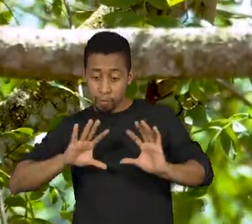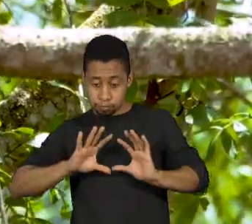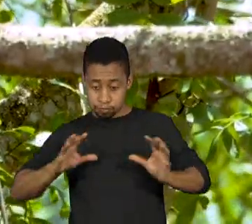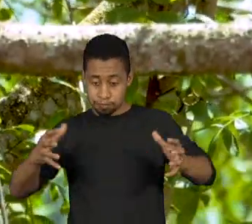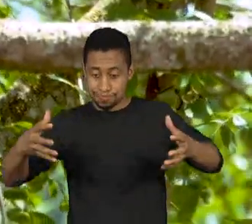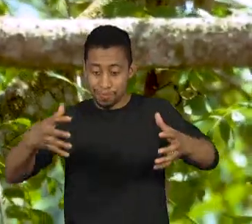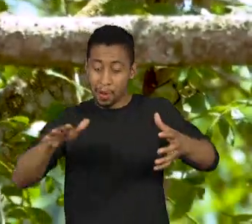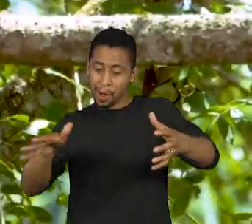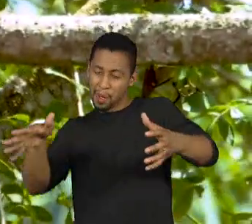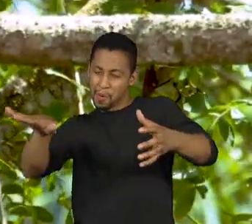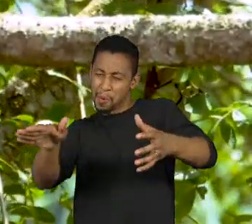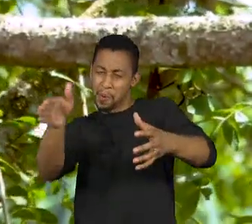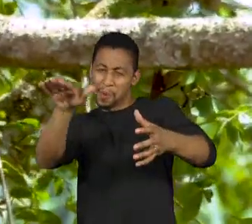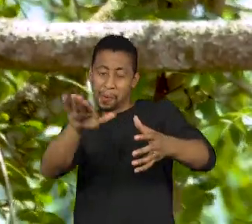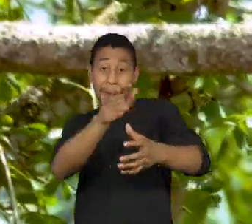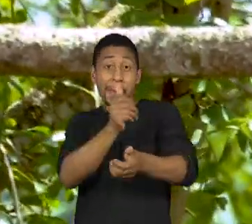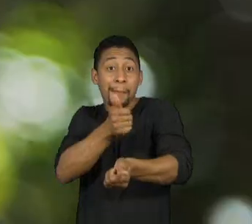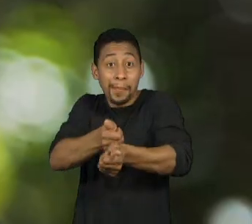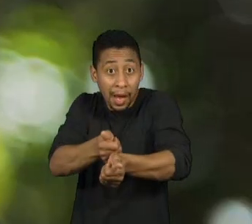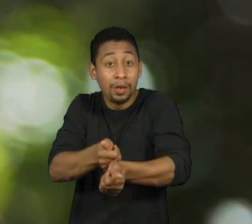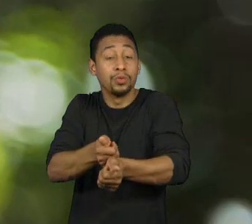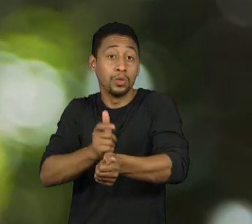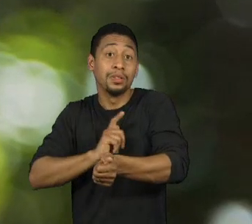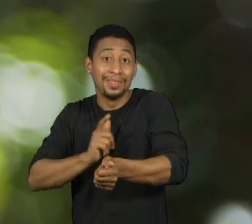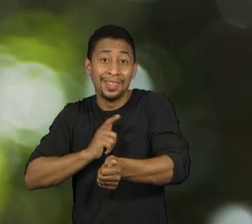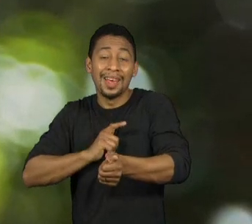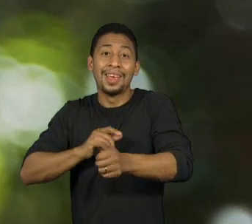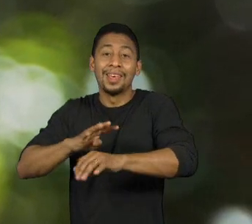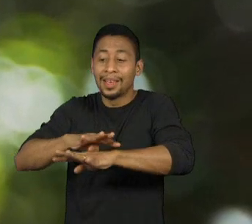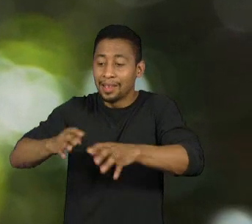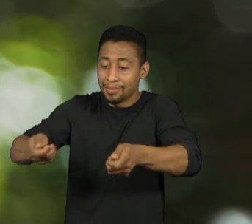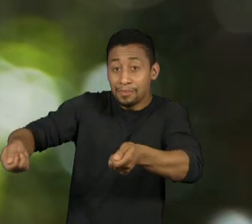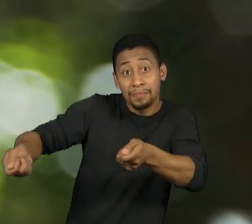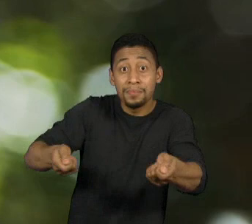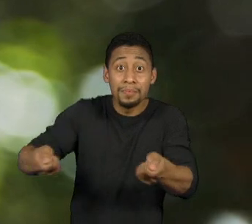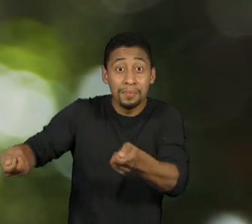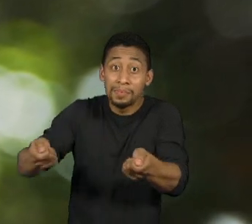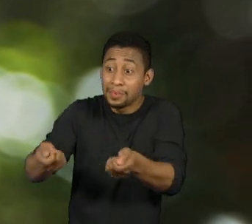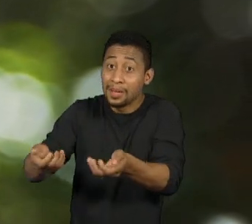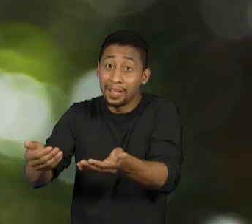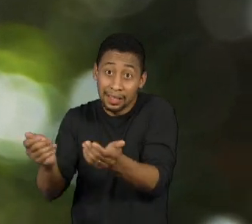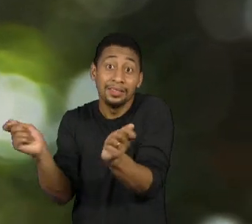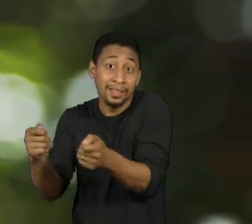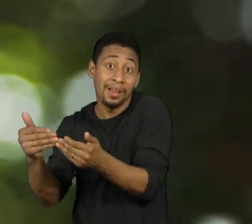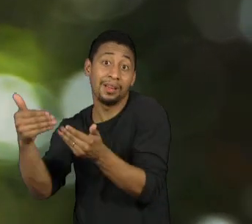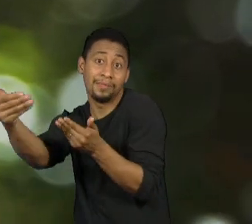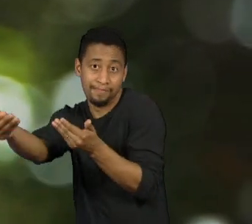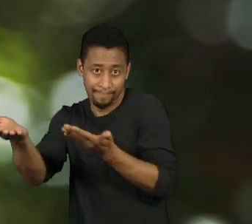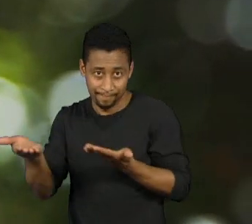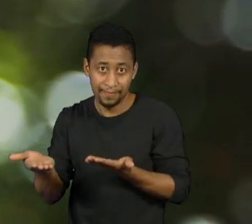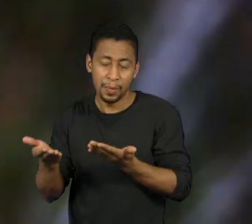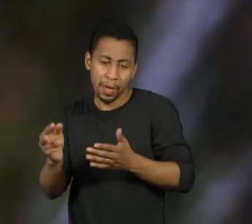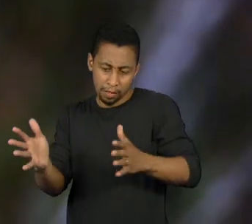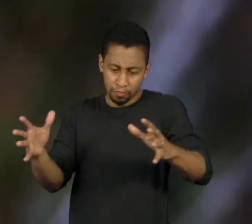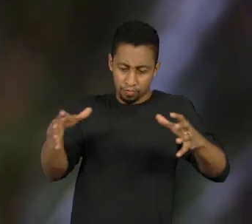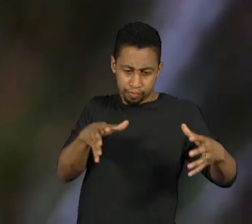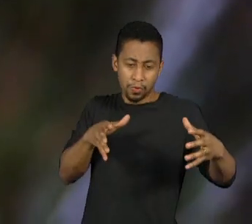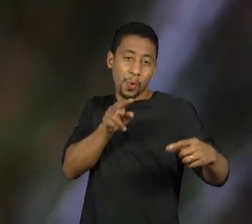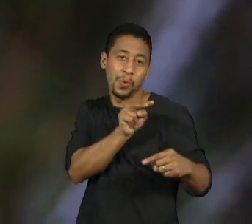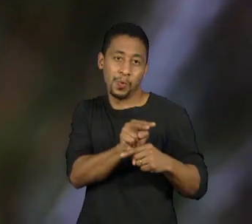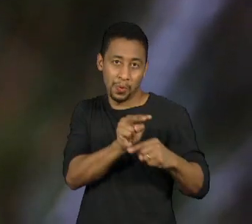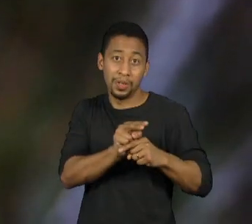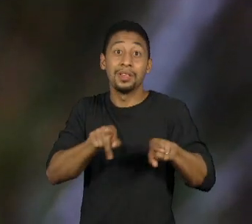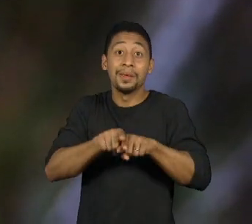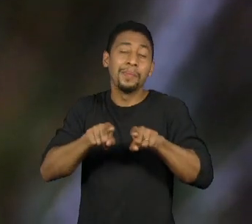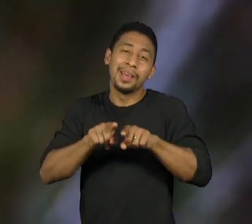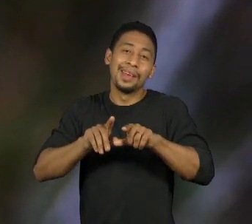a presença da vegetação nativa nos topos de serra do Caraça, elas resguardam um pouco desse patrimônio genético. A gente diz